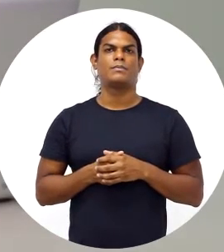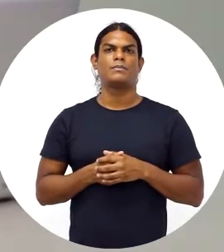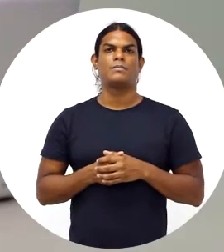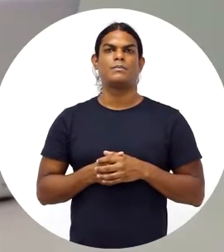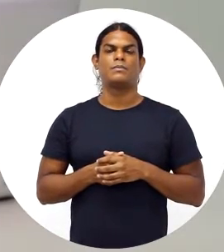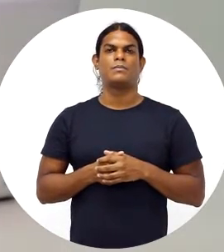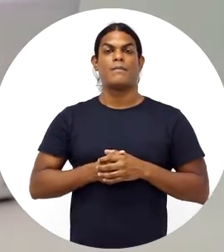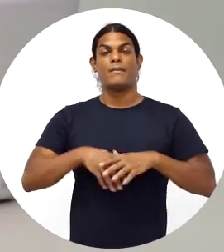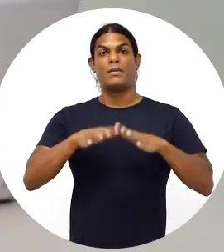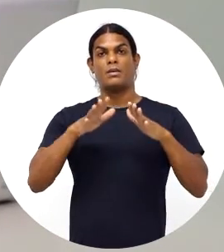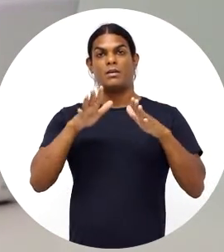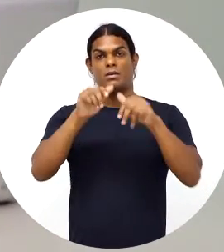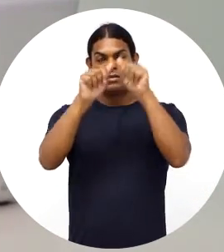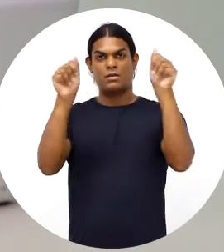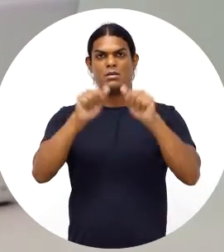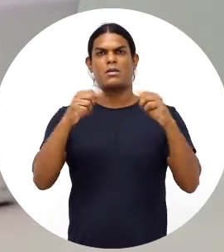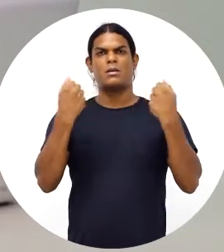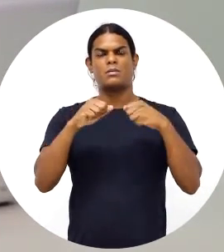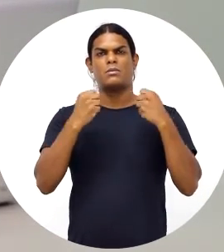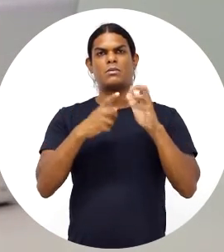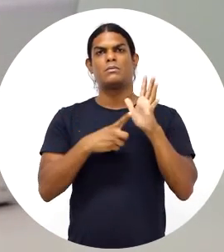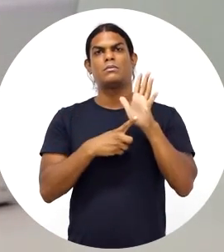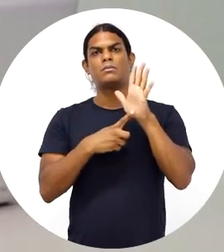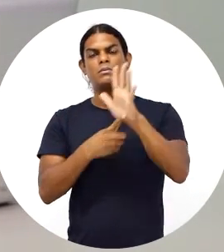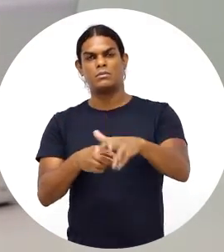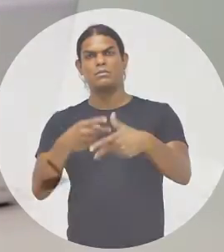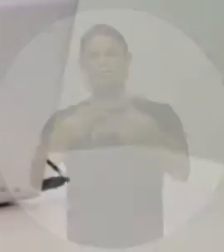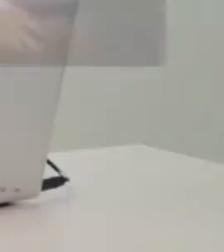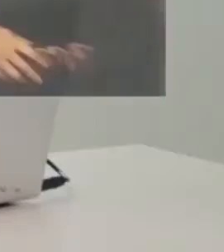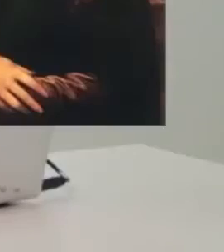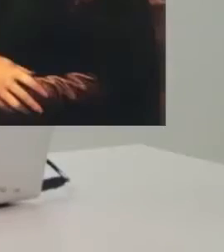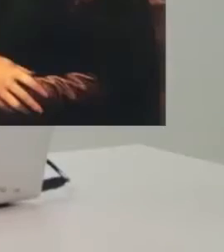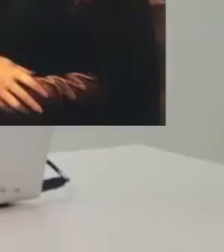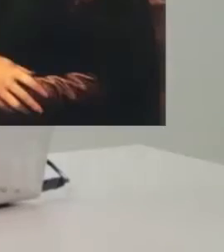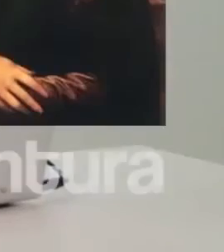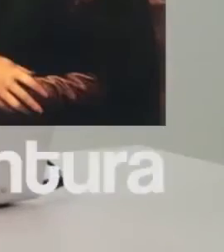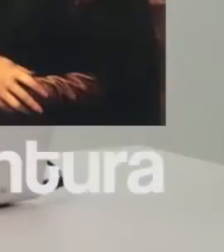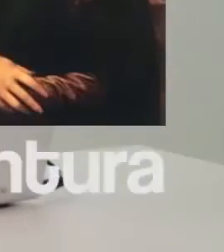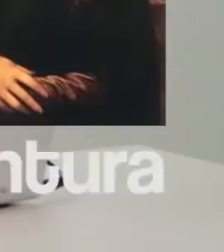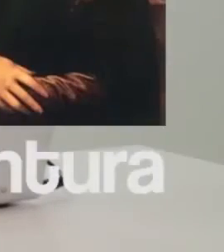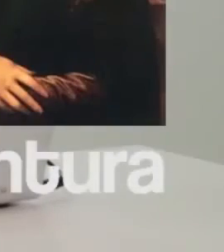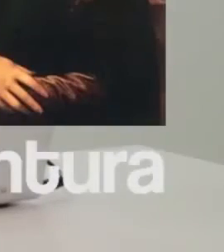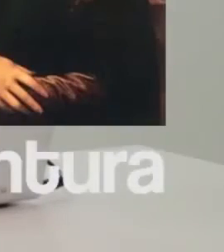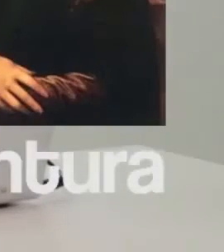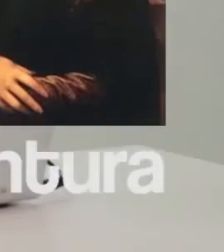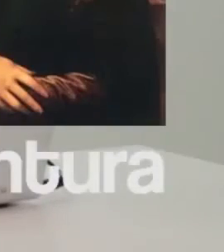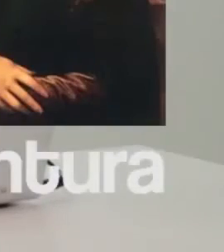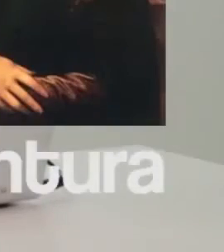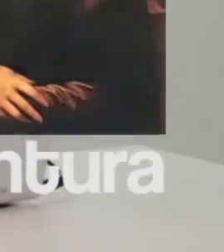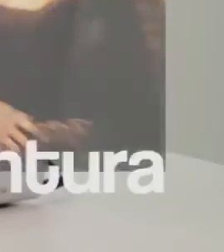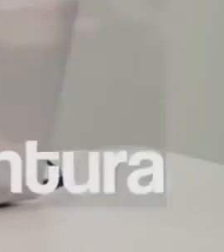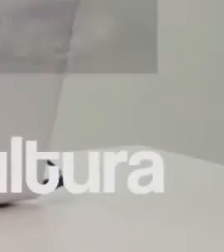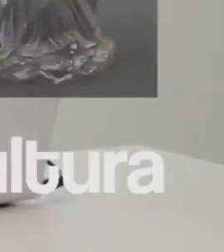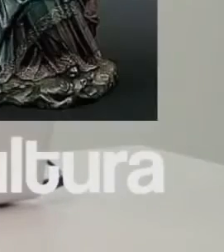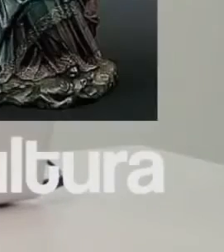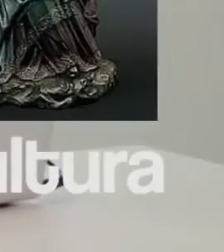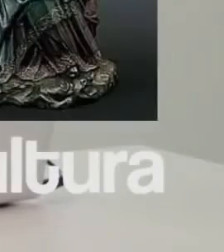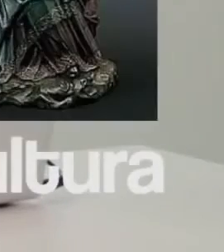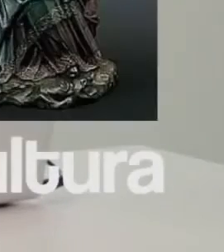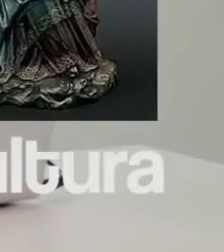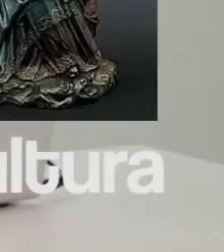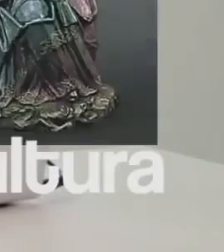A arte, ela pode se manifestar de diversas formas. A pintura, por exemplo,